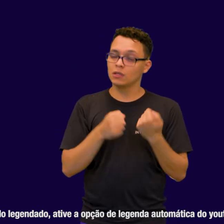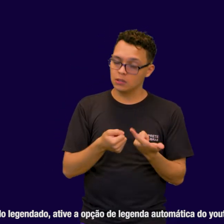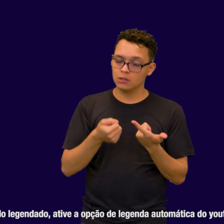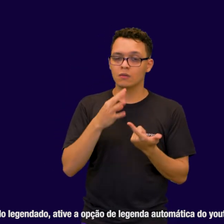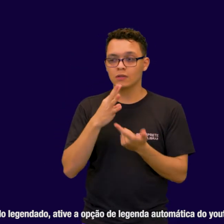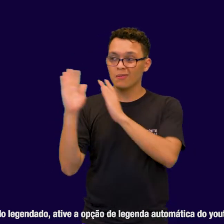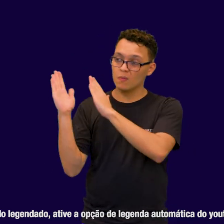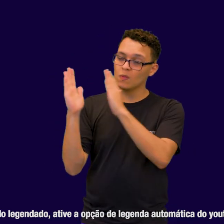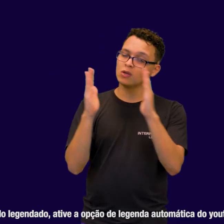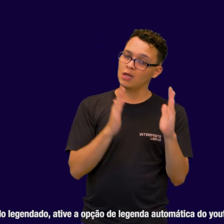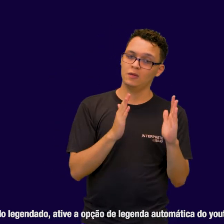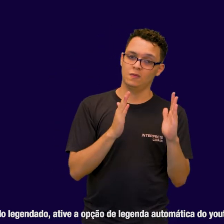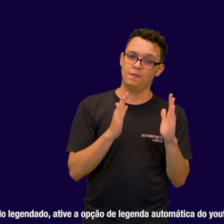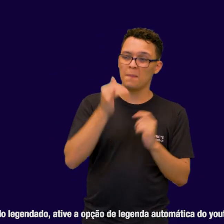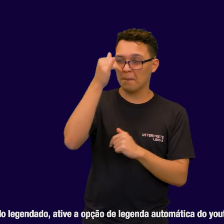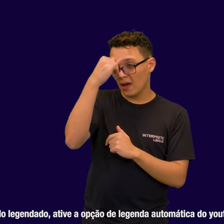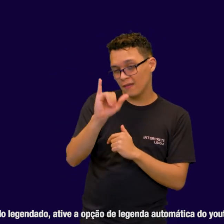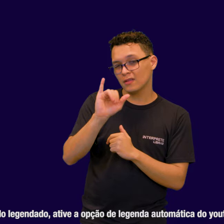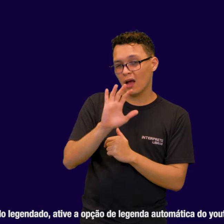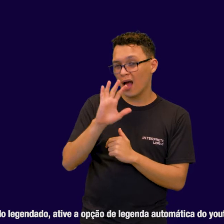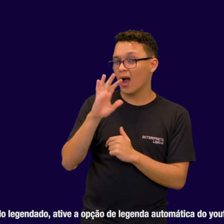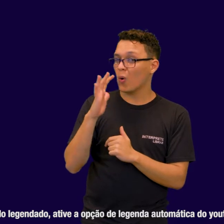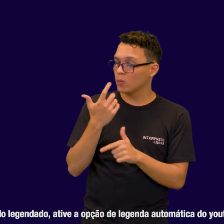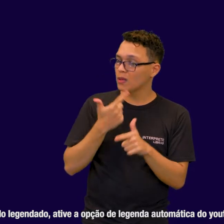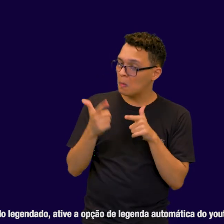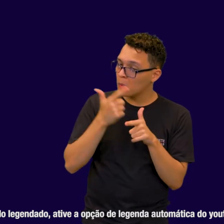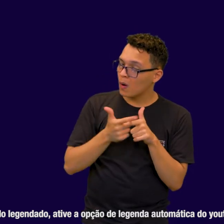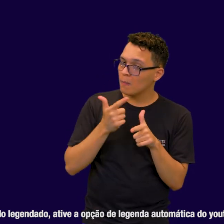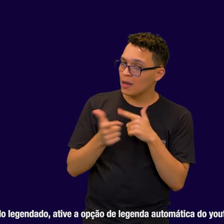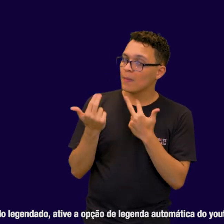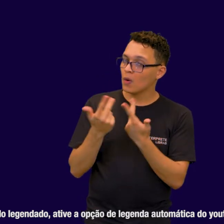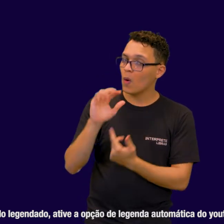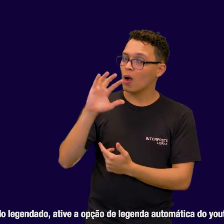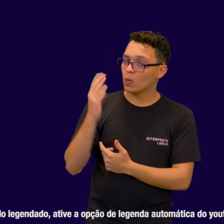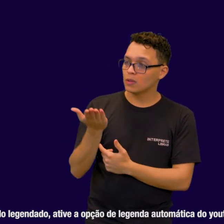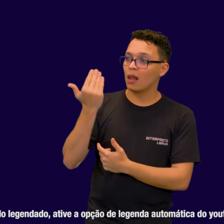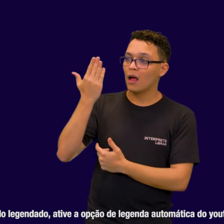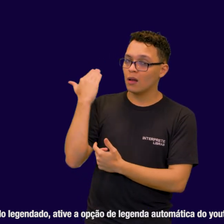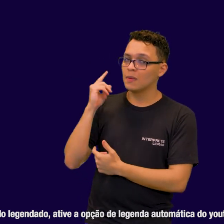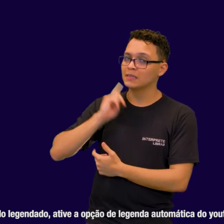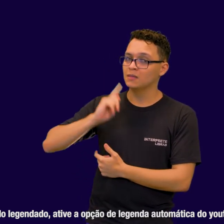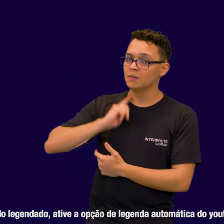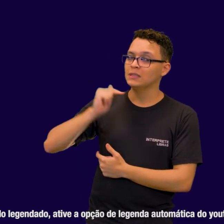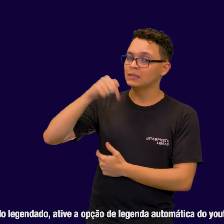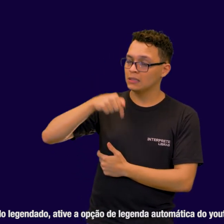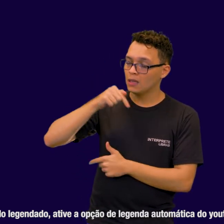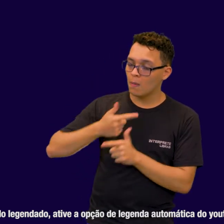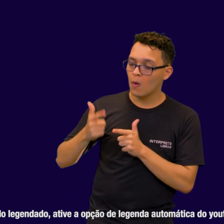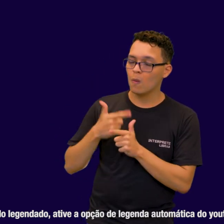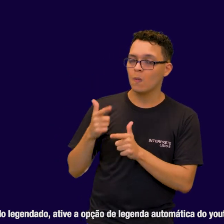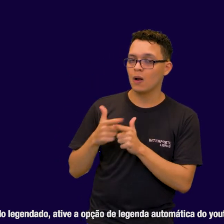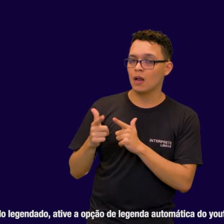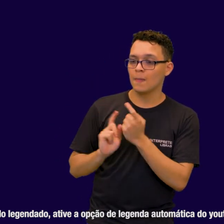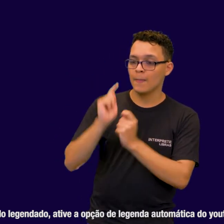feito ali naquela fábrica, para que não aconteçam erros graves, como a gente já teve caso aqui em Minas Gerais, de erros graves,